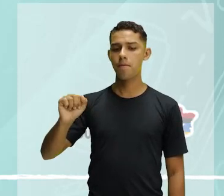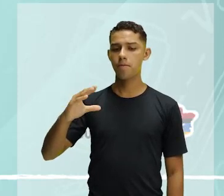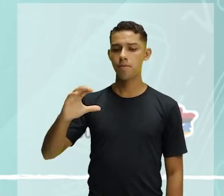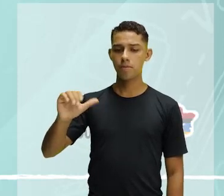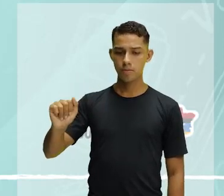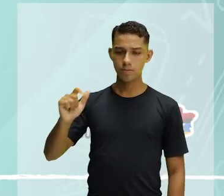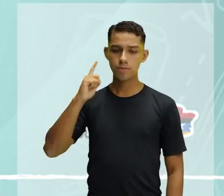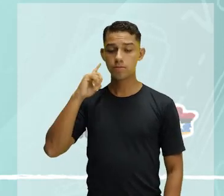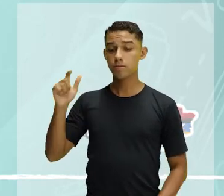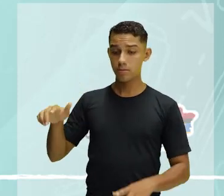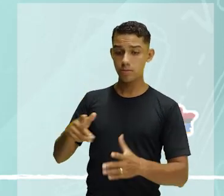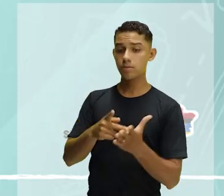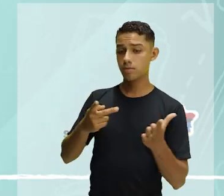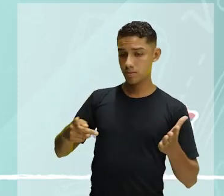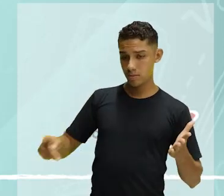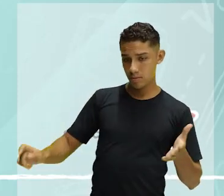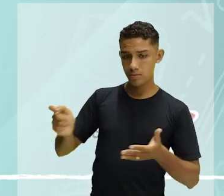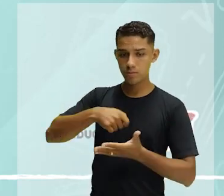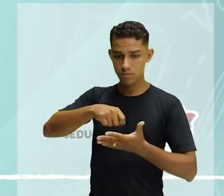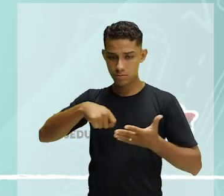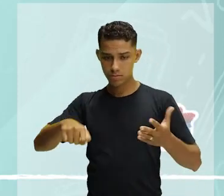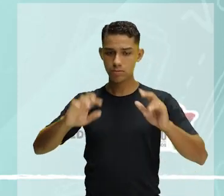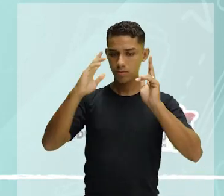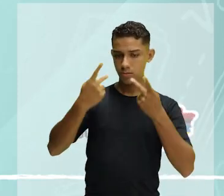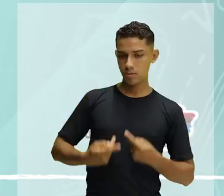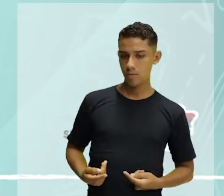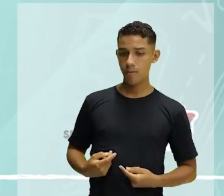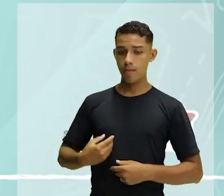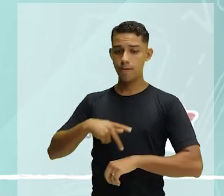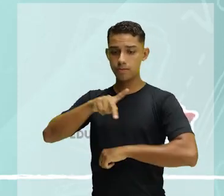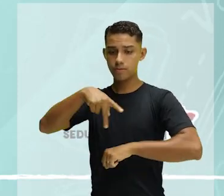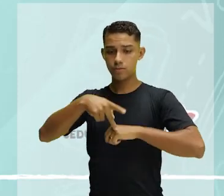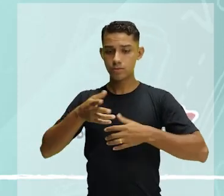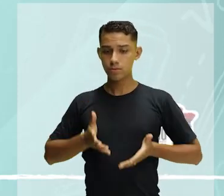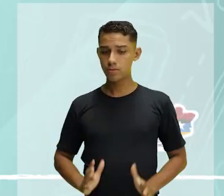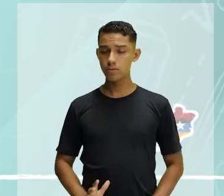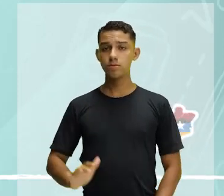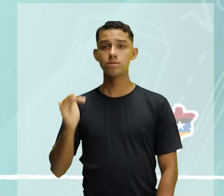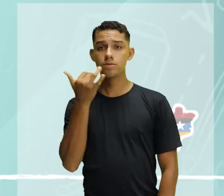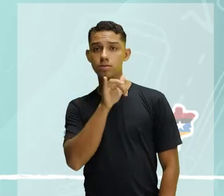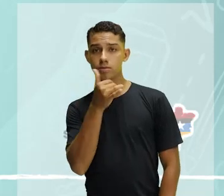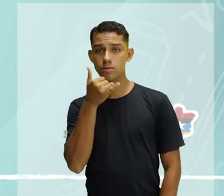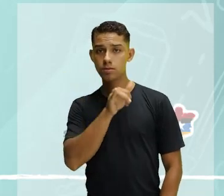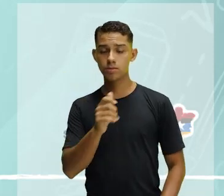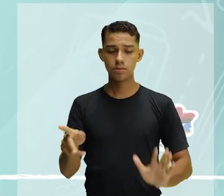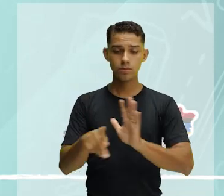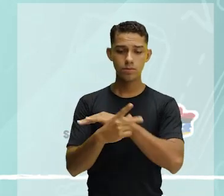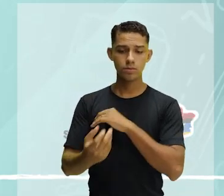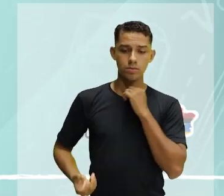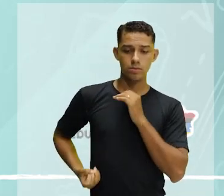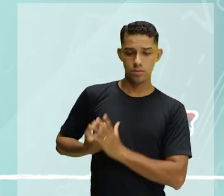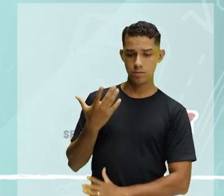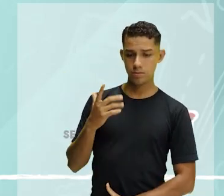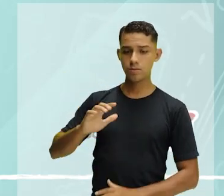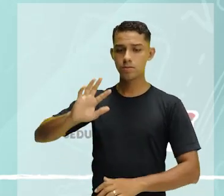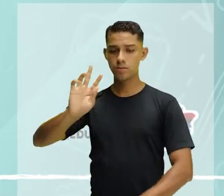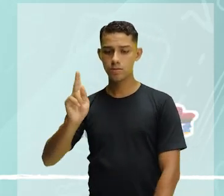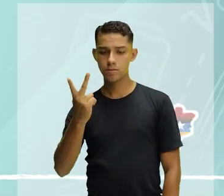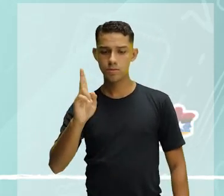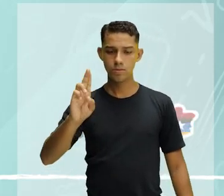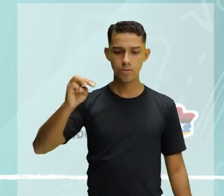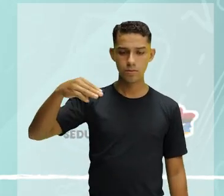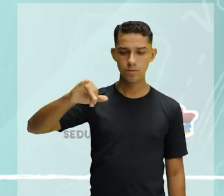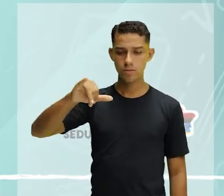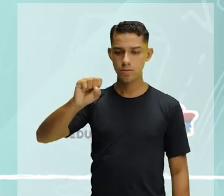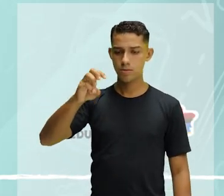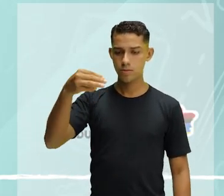humanista, italiano e um dos precursores do Renascimento italiano e fundador do humanismo, tá?